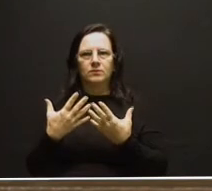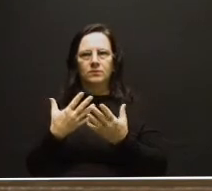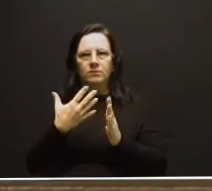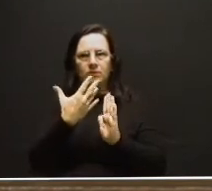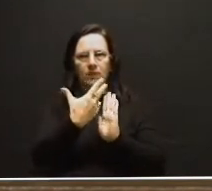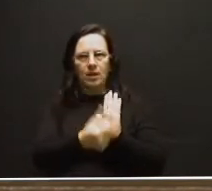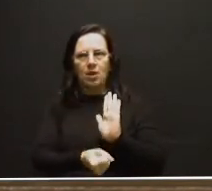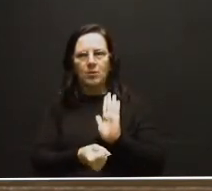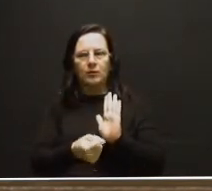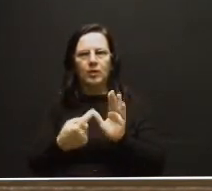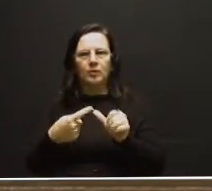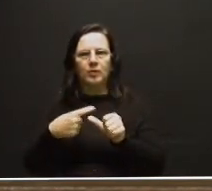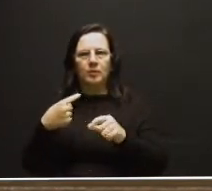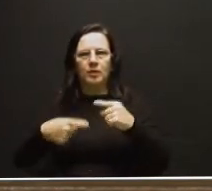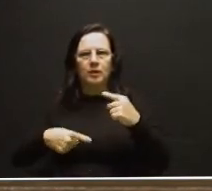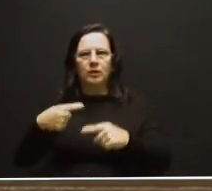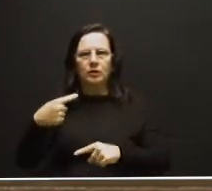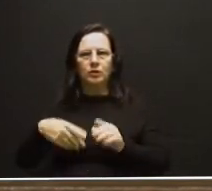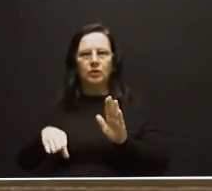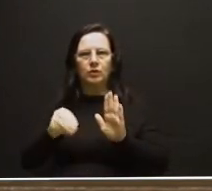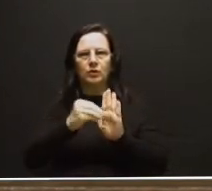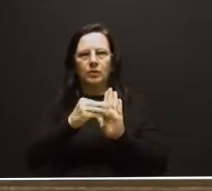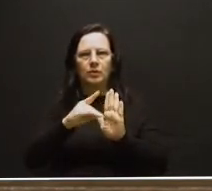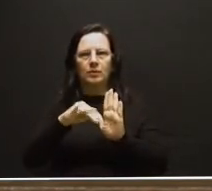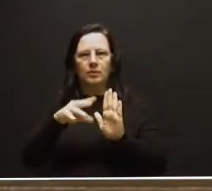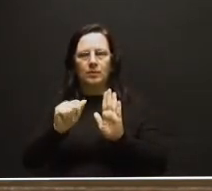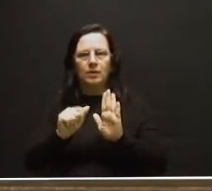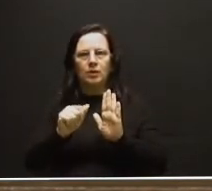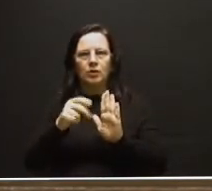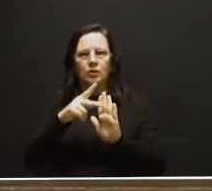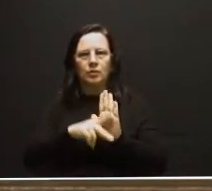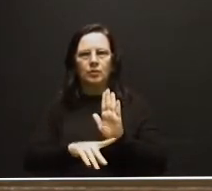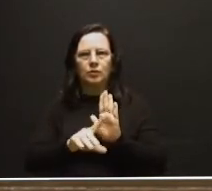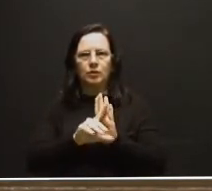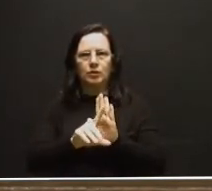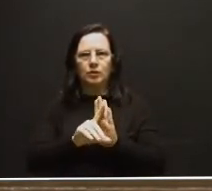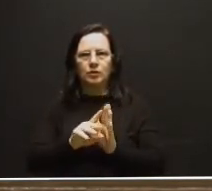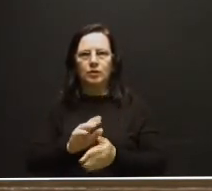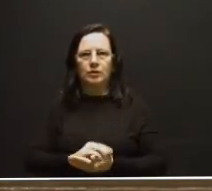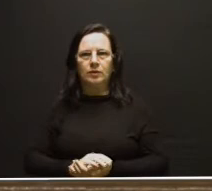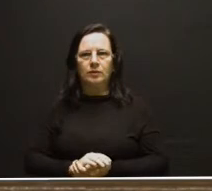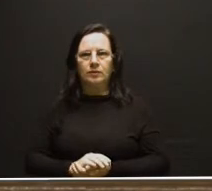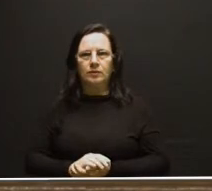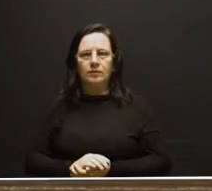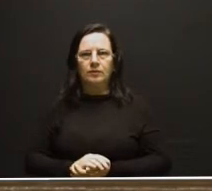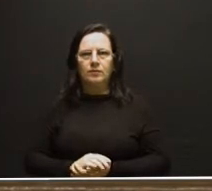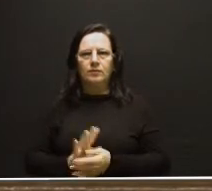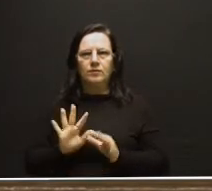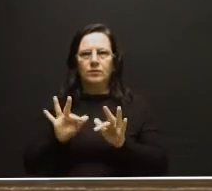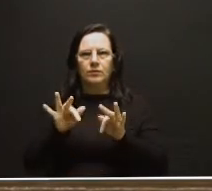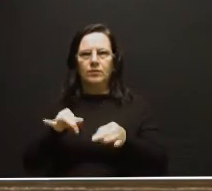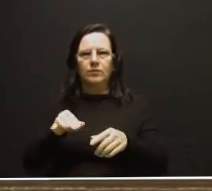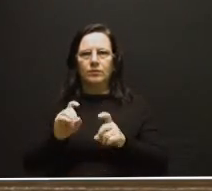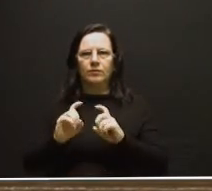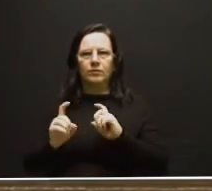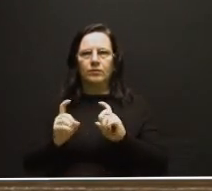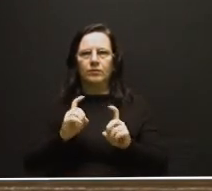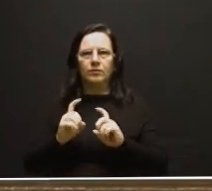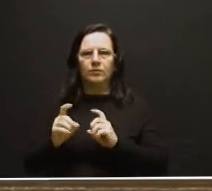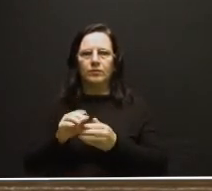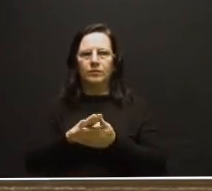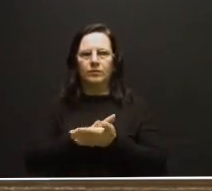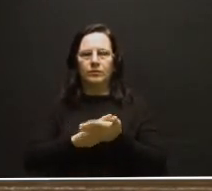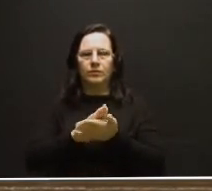aprovado em primeira discussão com a emenda o presente projeto de lei esgotada a pauta da ordem